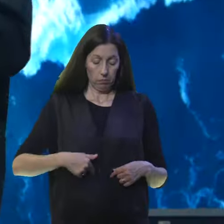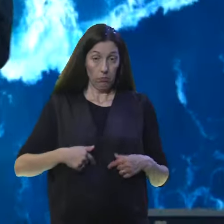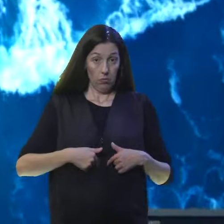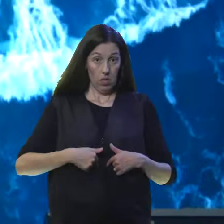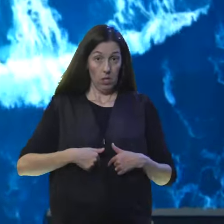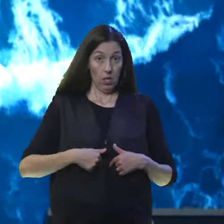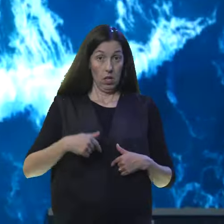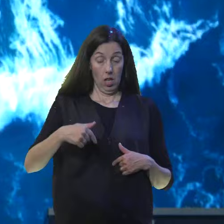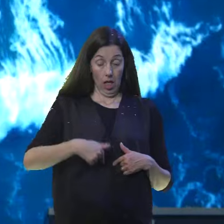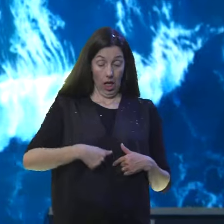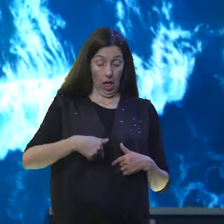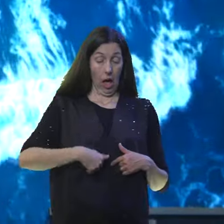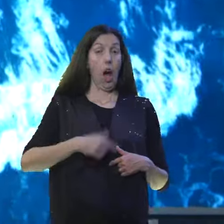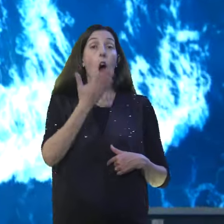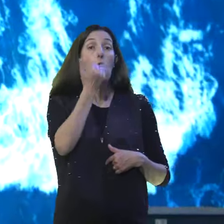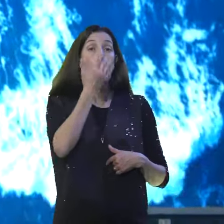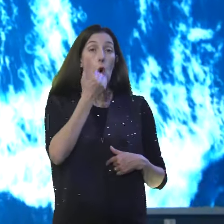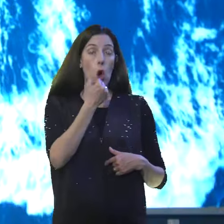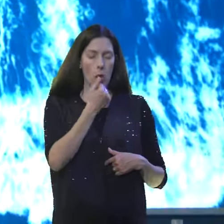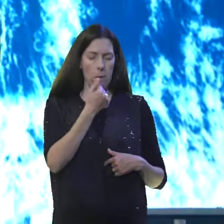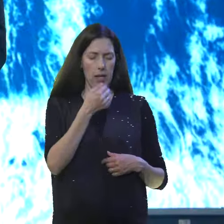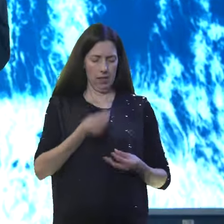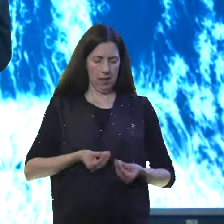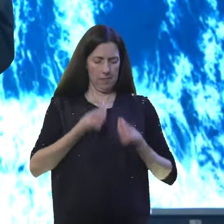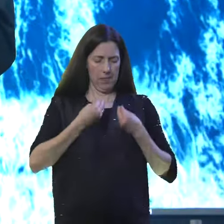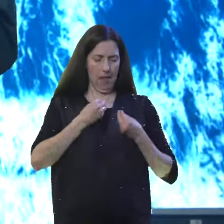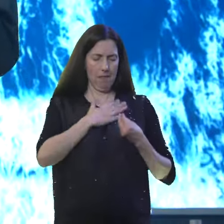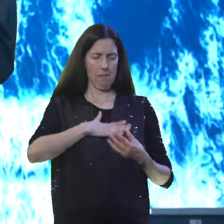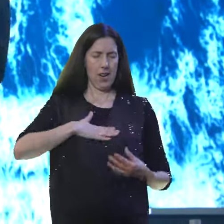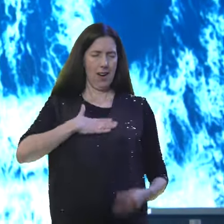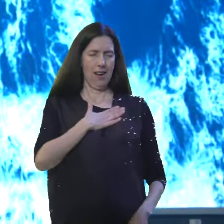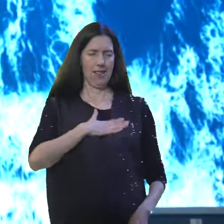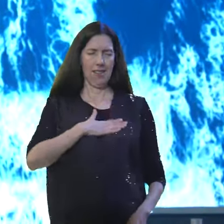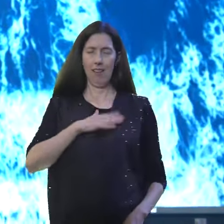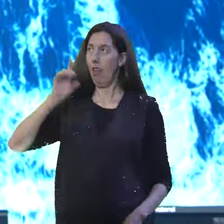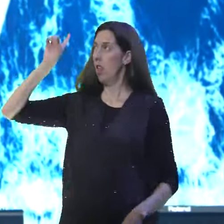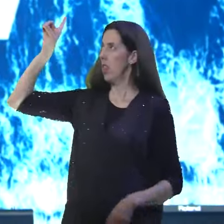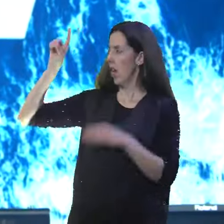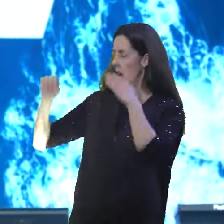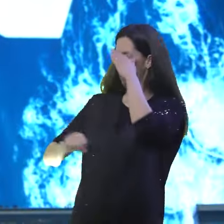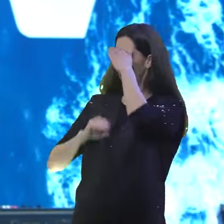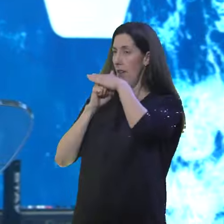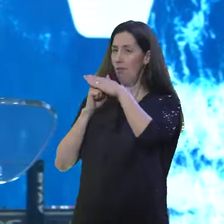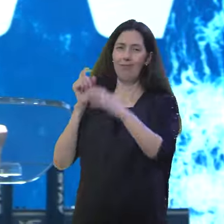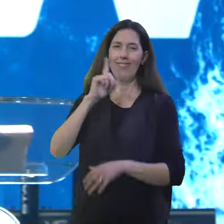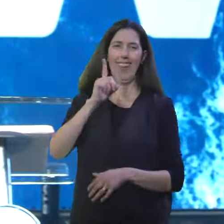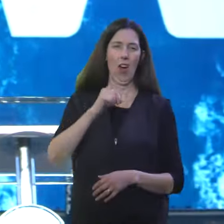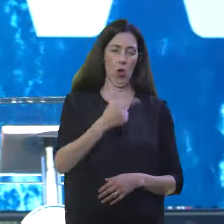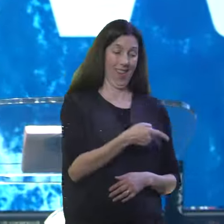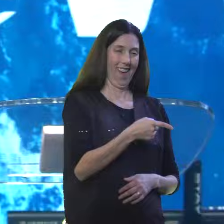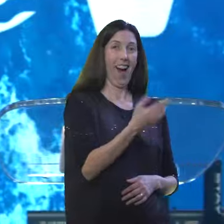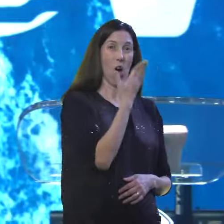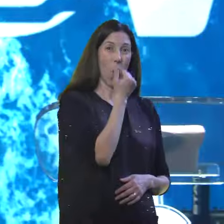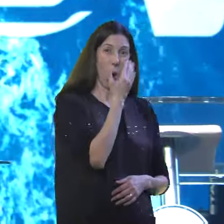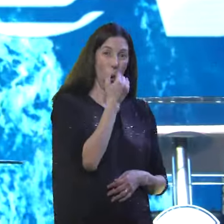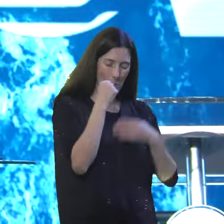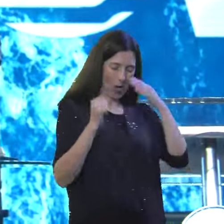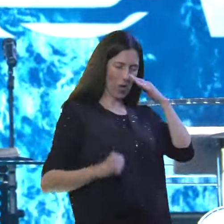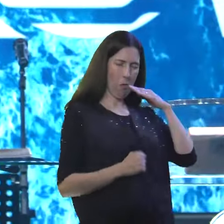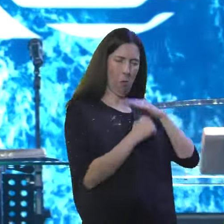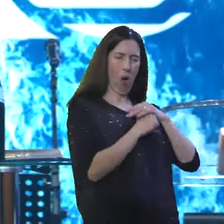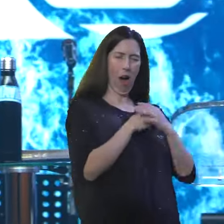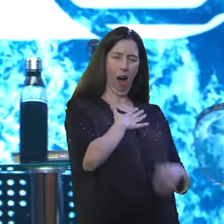é ela que te satisfaz e não Deus. E qual que é o problema disso, pastor?